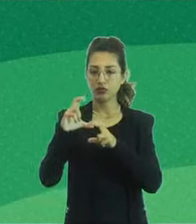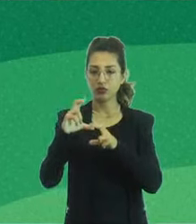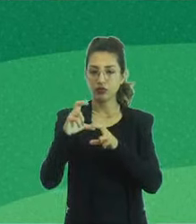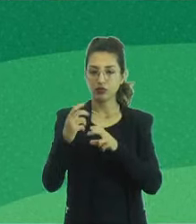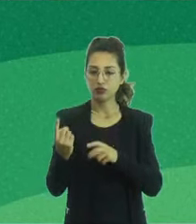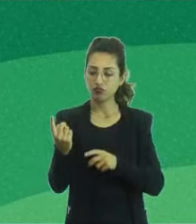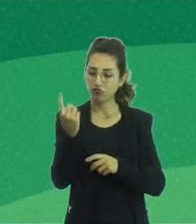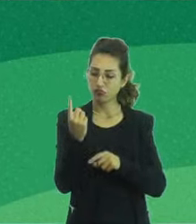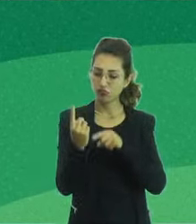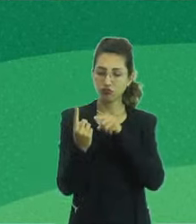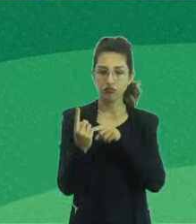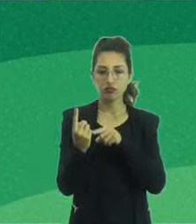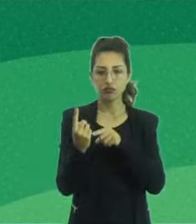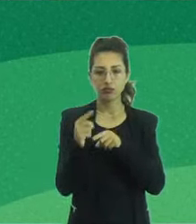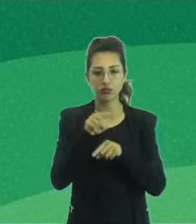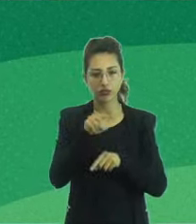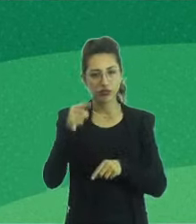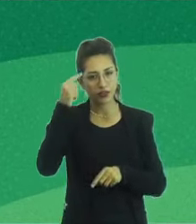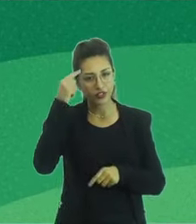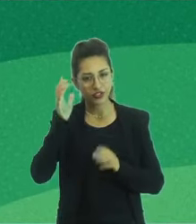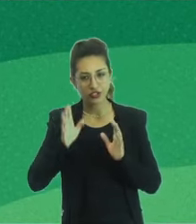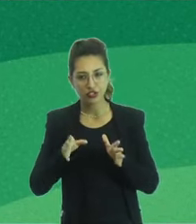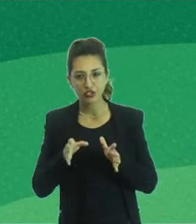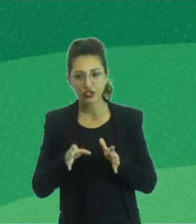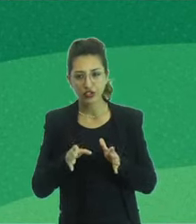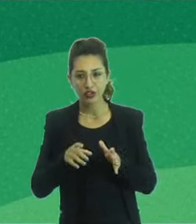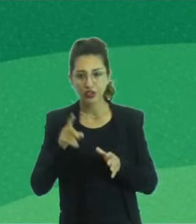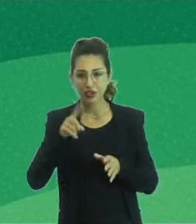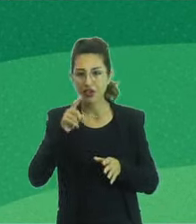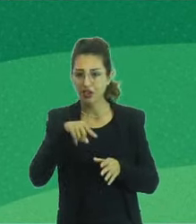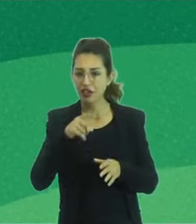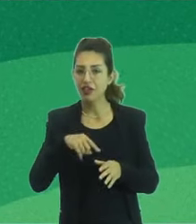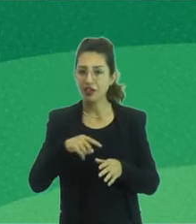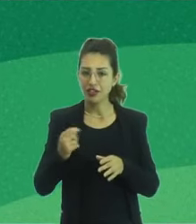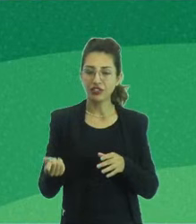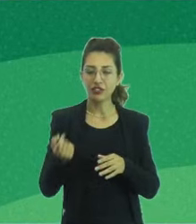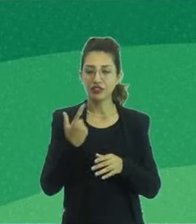você Já pensaram nisso você é muito bizarro